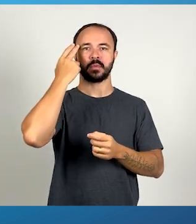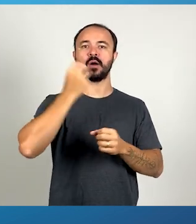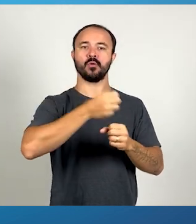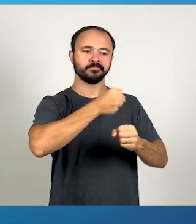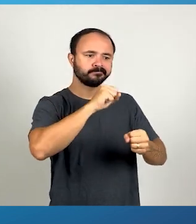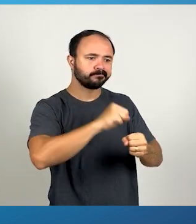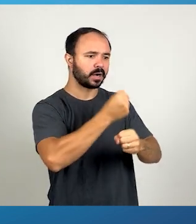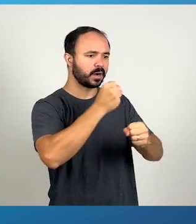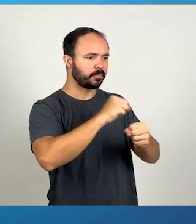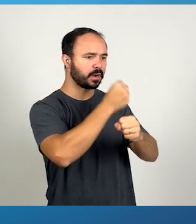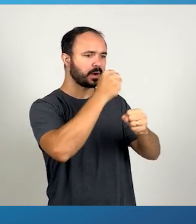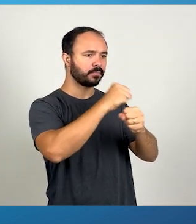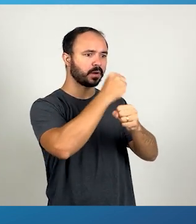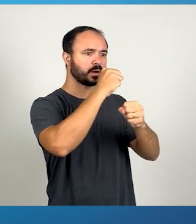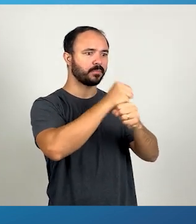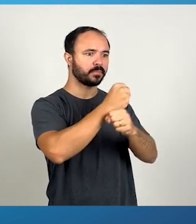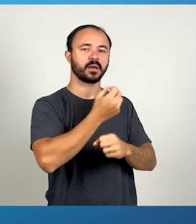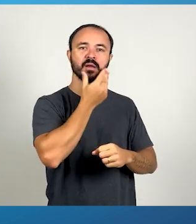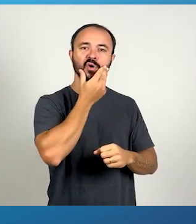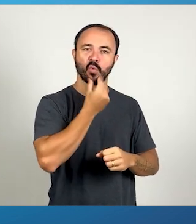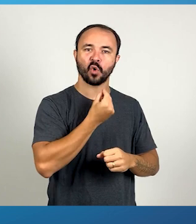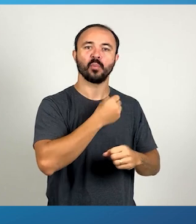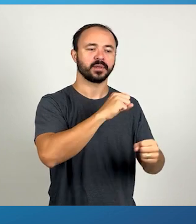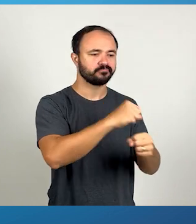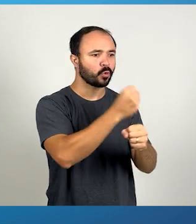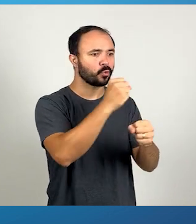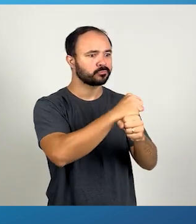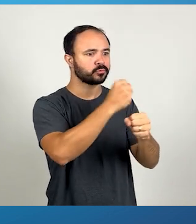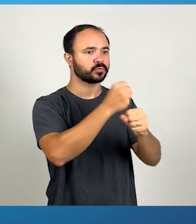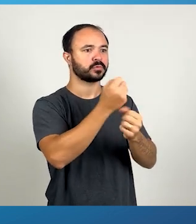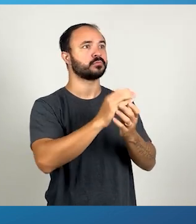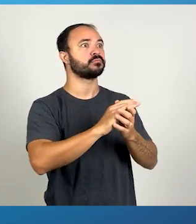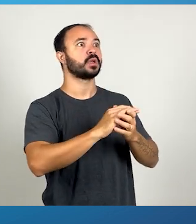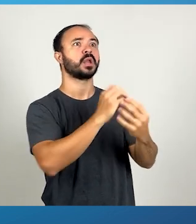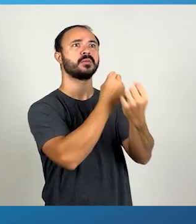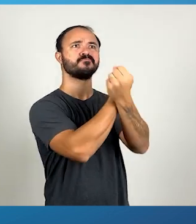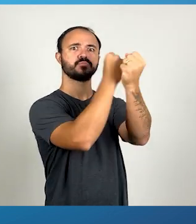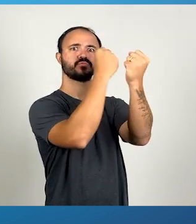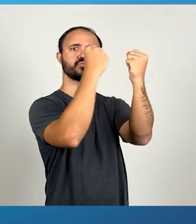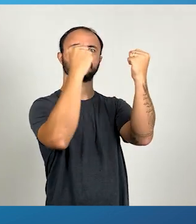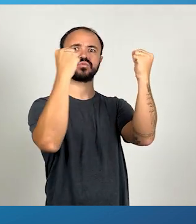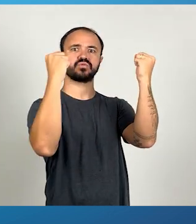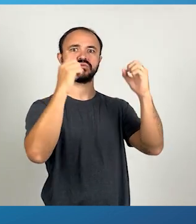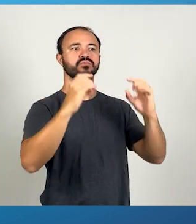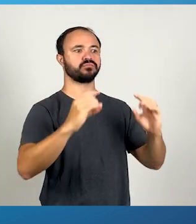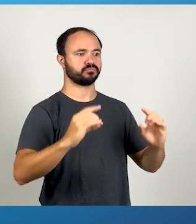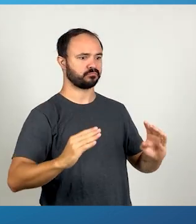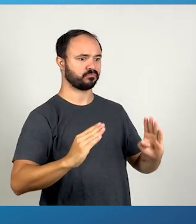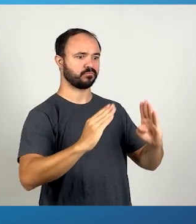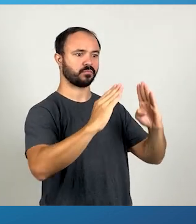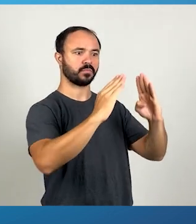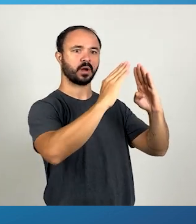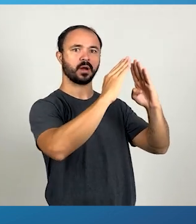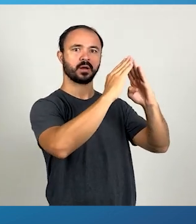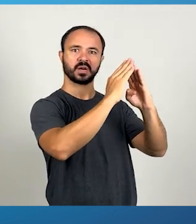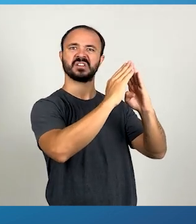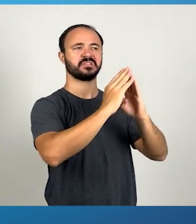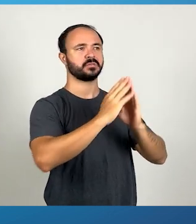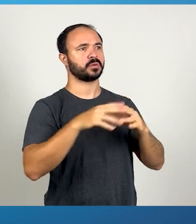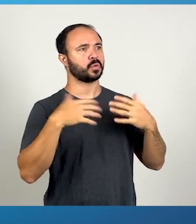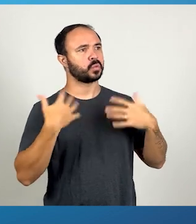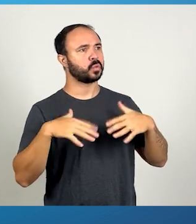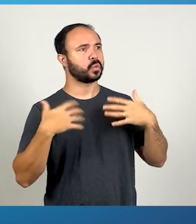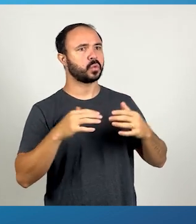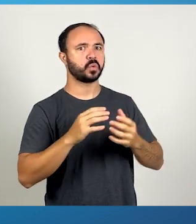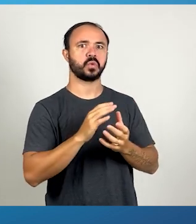riqueza e precisão matemática e arquitetônica absurda para a época. Por isso é tão estudada, por isso